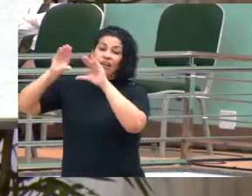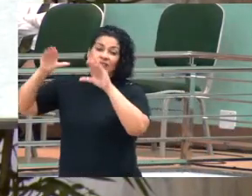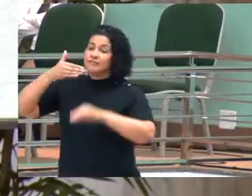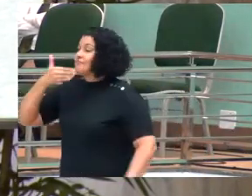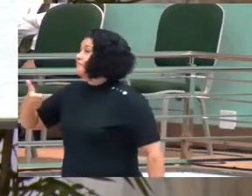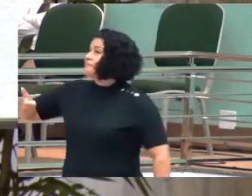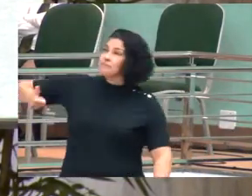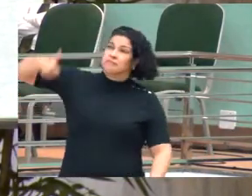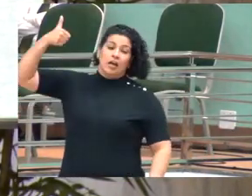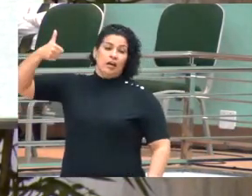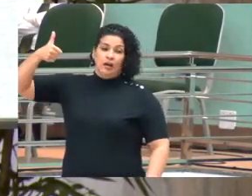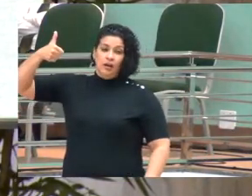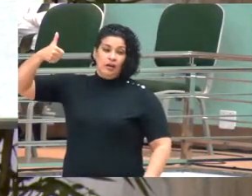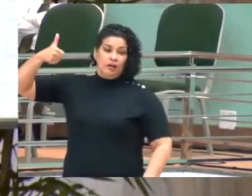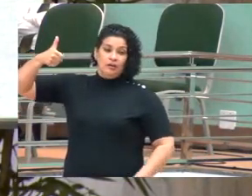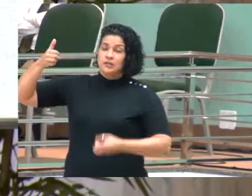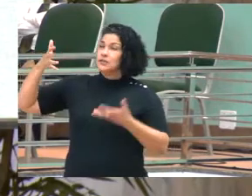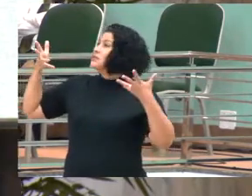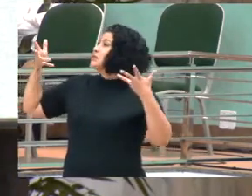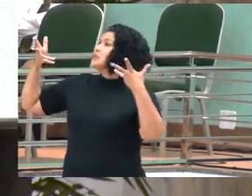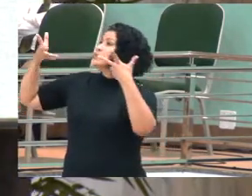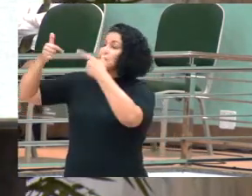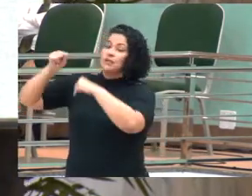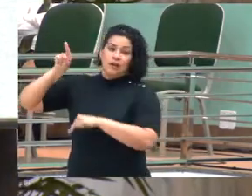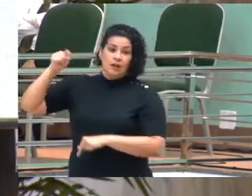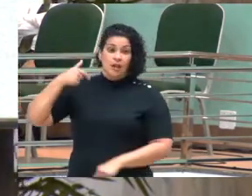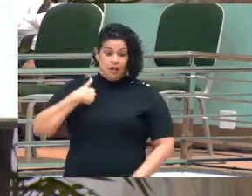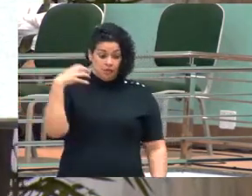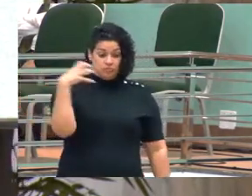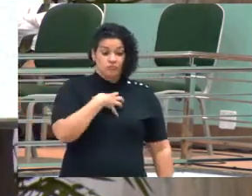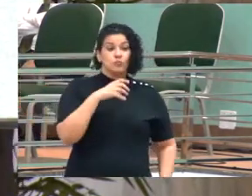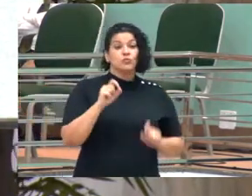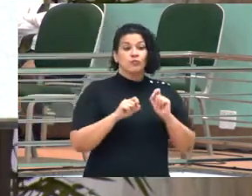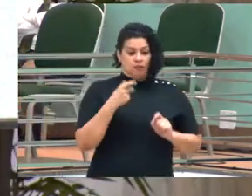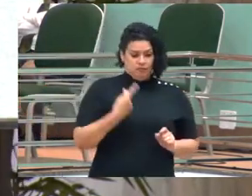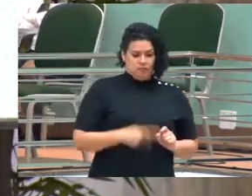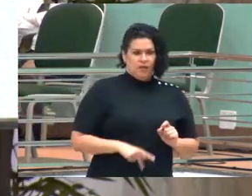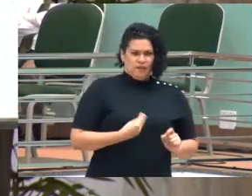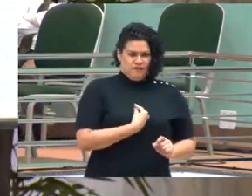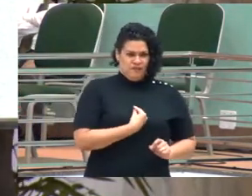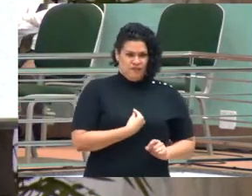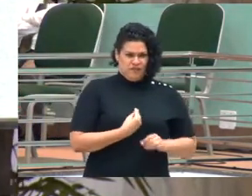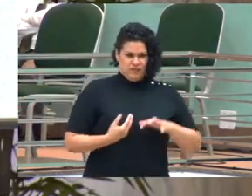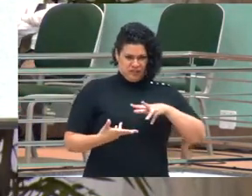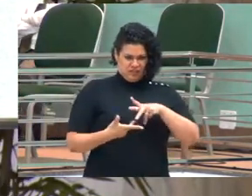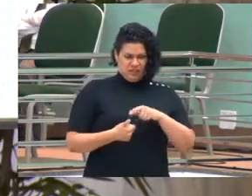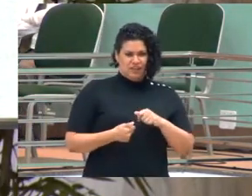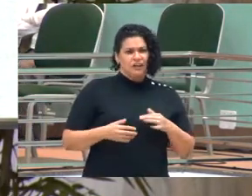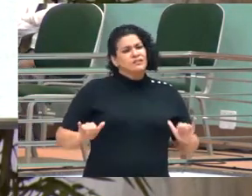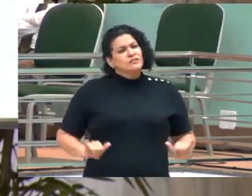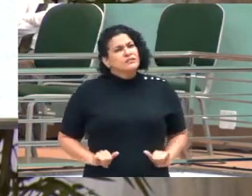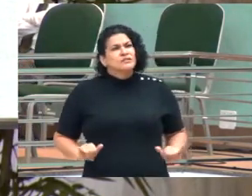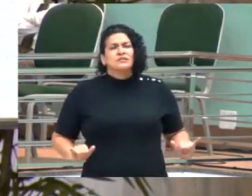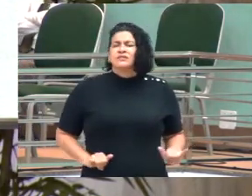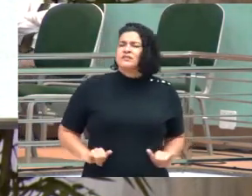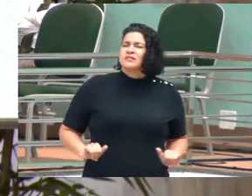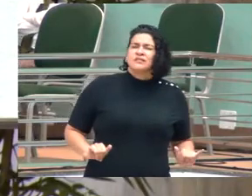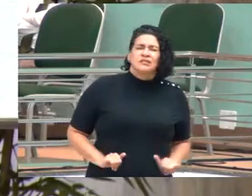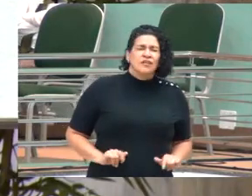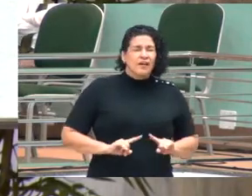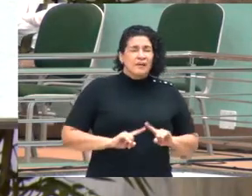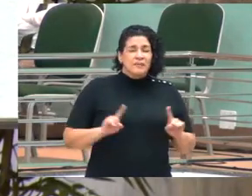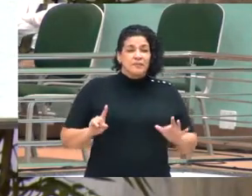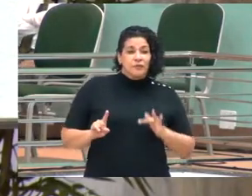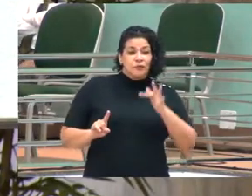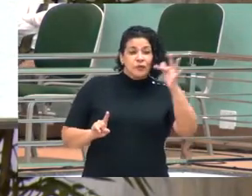certo que os sofrimentos do tempo presente não podem ser comparados com a glória que há de ser revelada